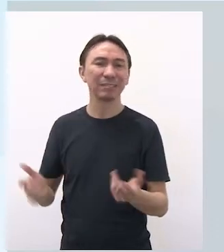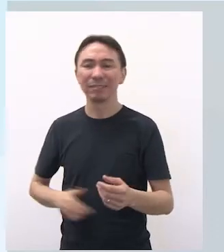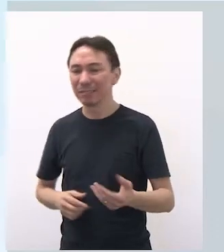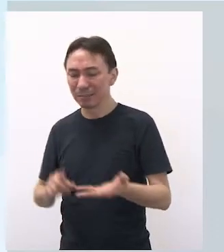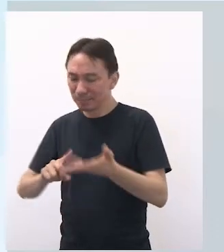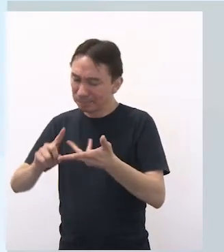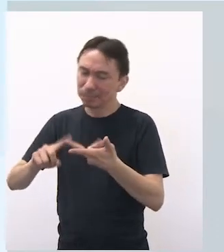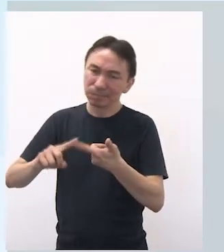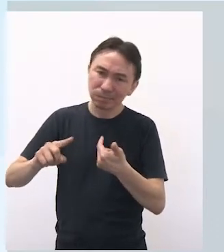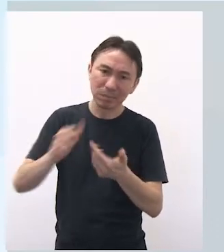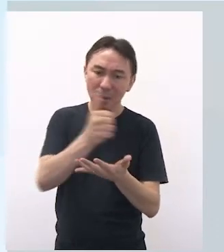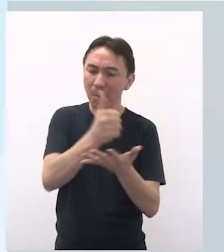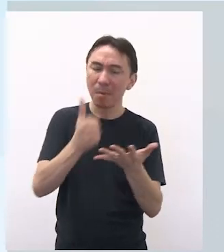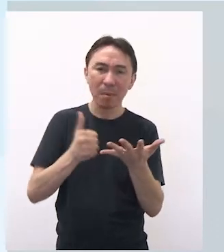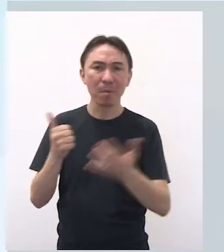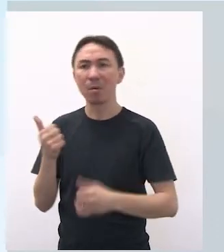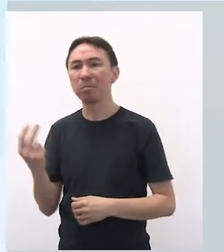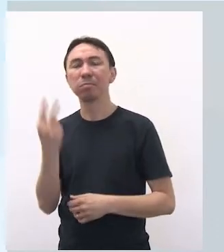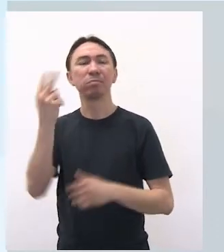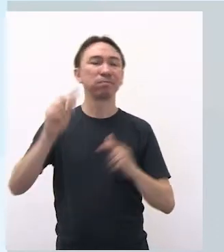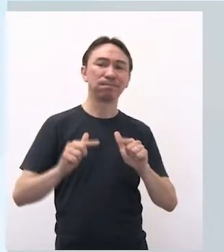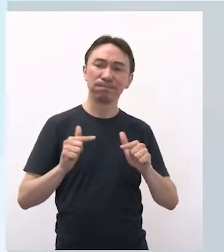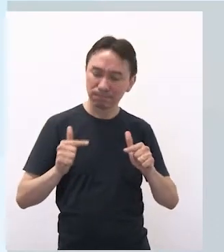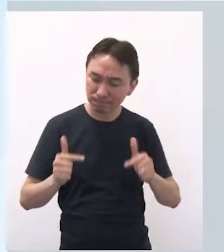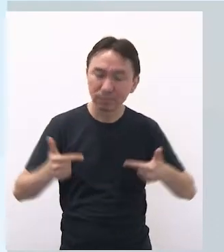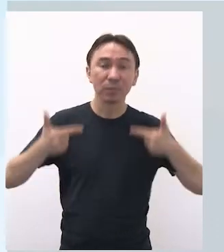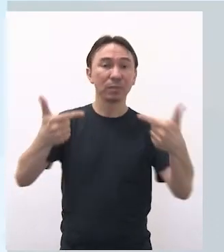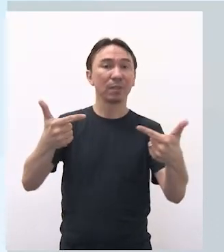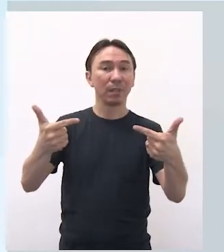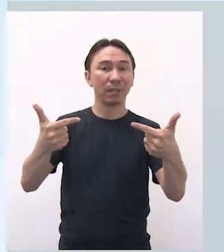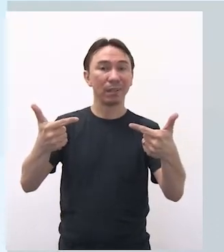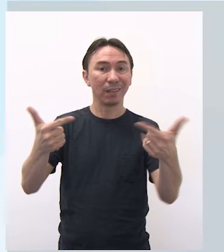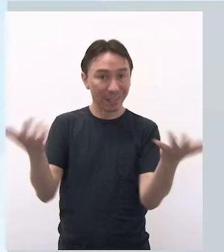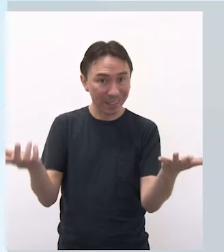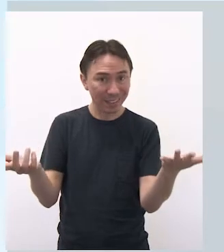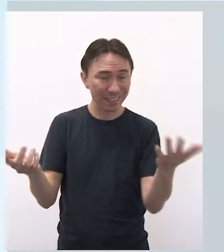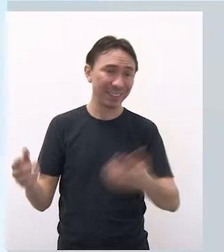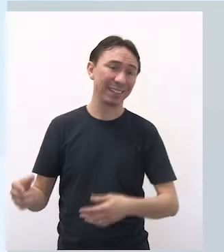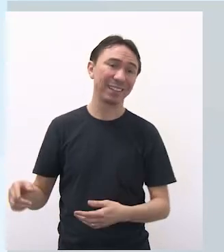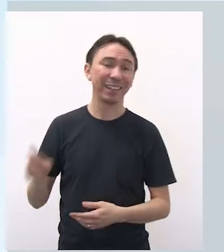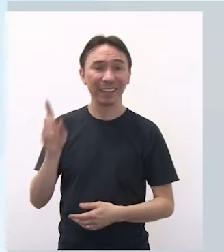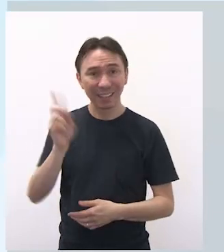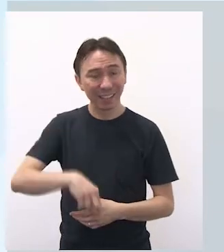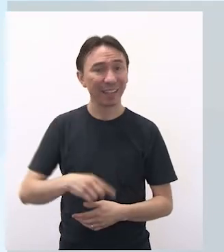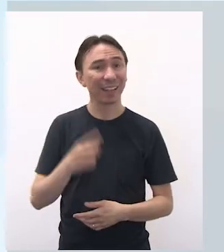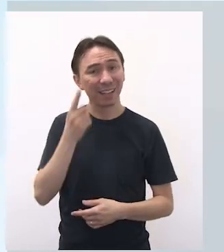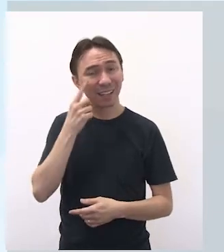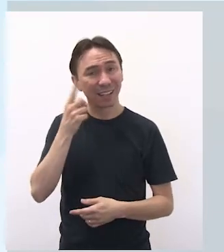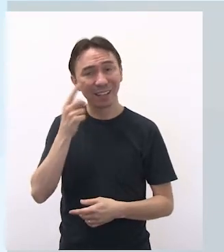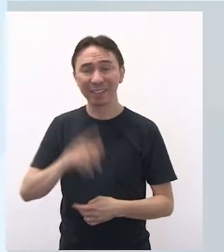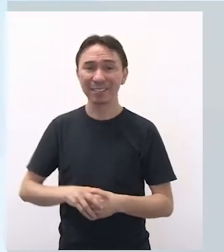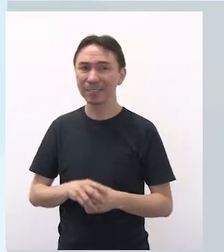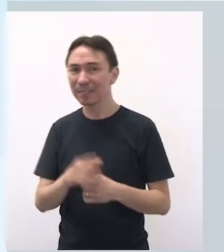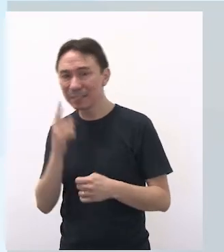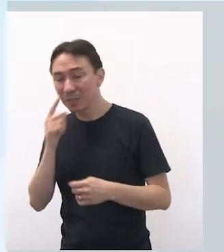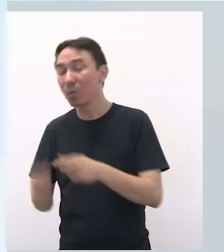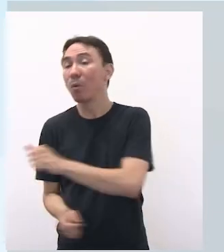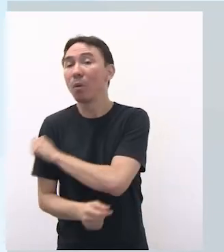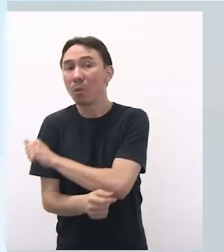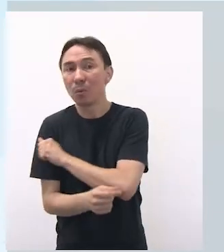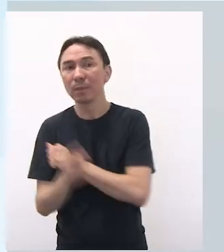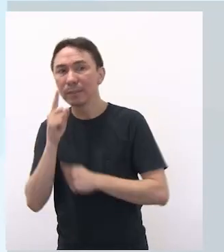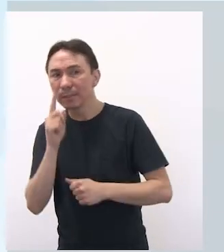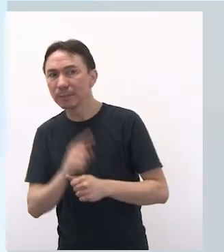normas, operações, né? Então, é uma perspectiva holística e integral do meu aluno,